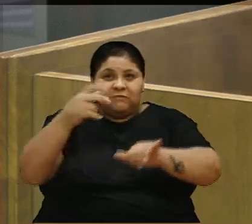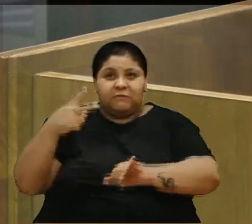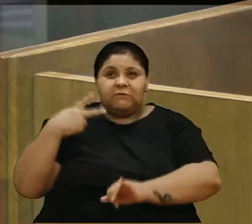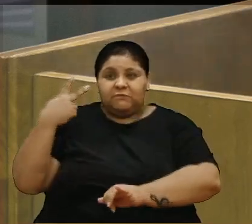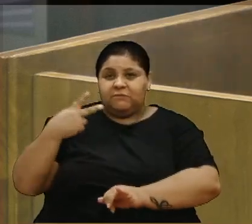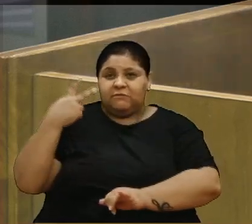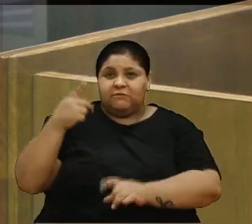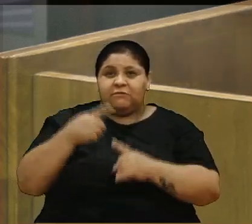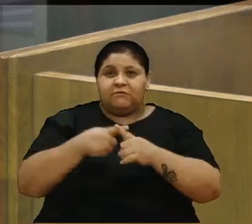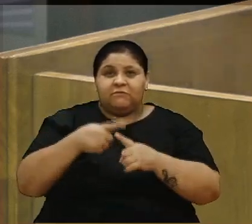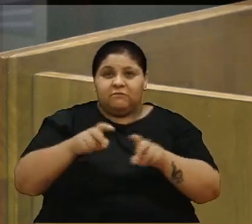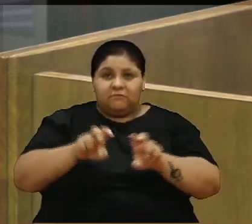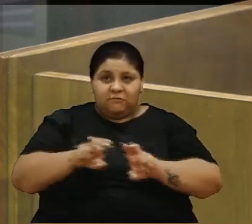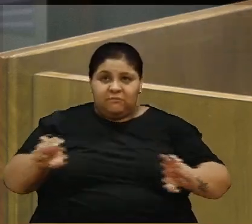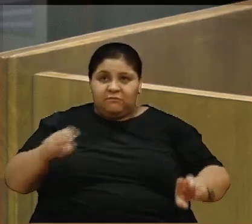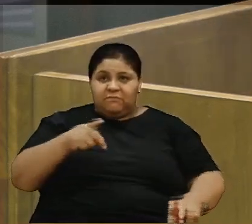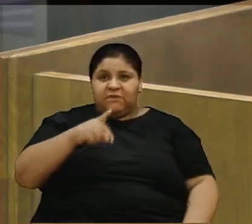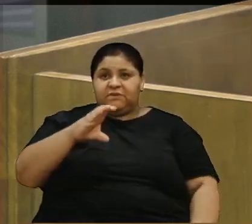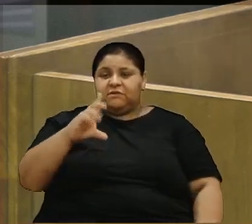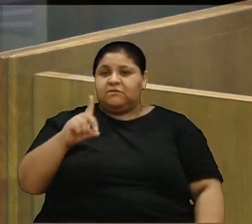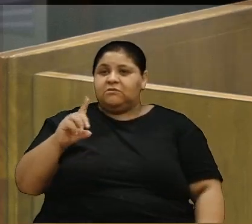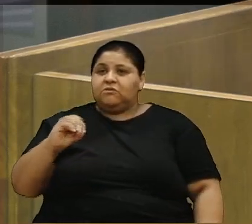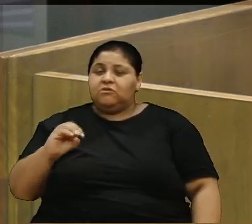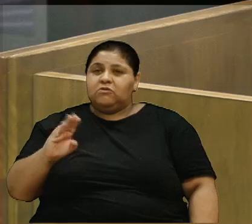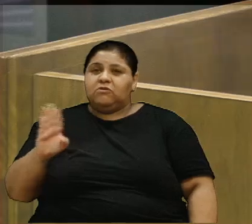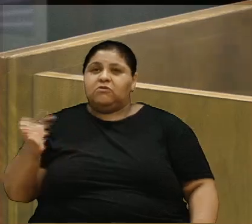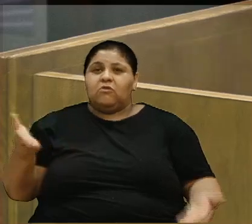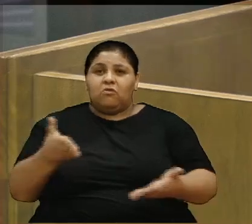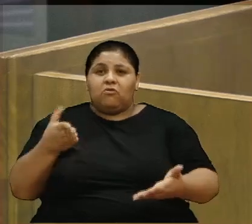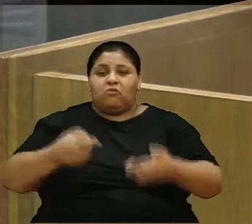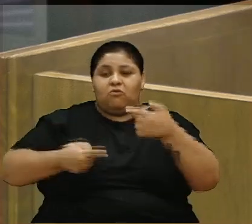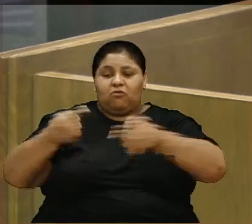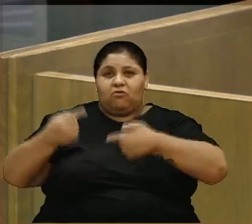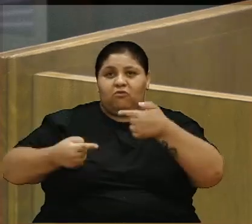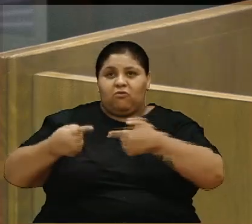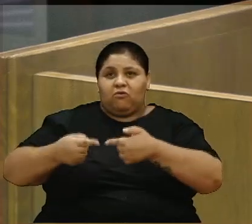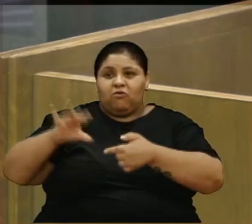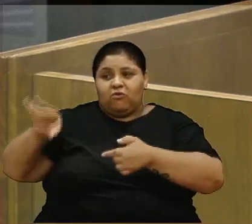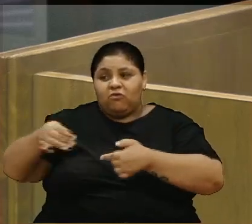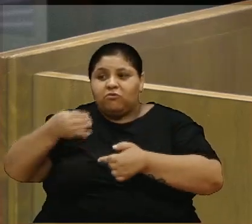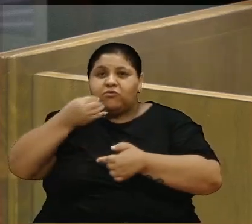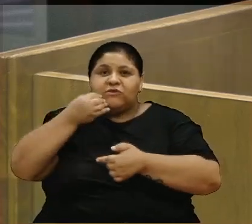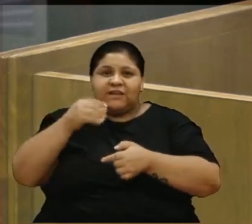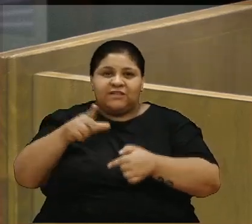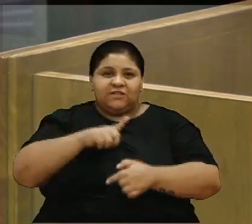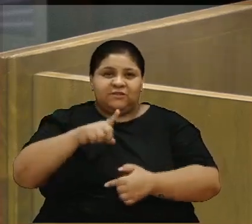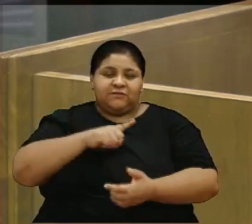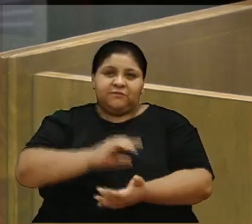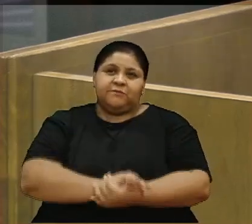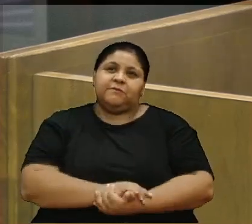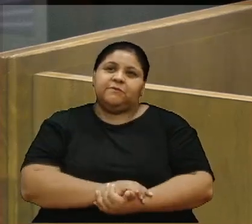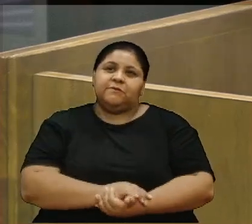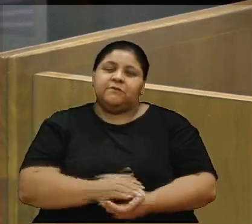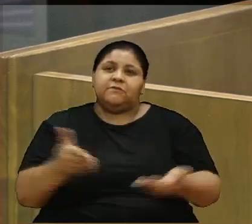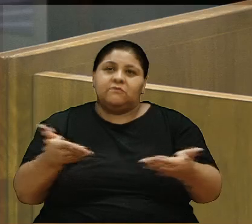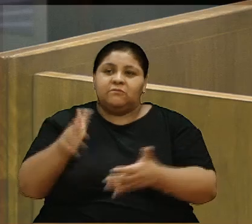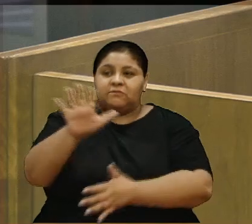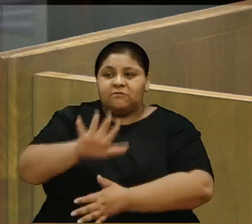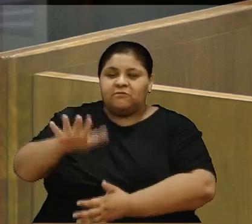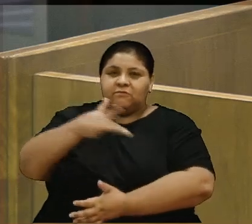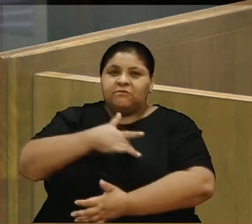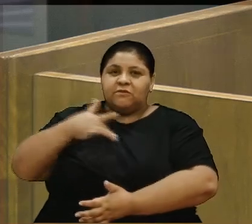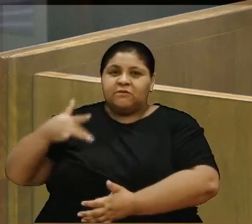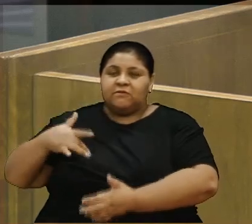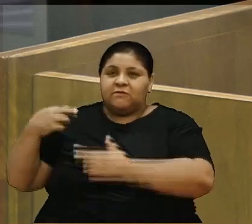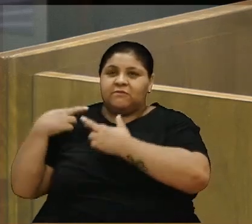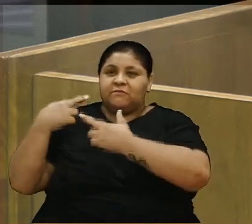aqui, porque nós, da bancada do PCdoB, vamos estar debatendo sobre isso nas oportunidades que nós tivermos. Hoje, a área da saúde responde